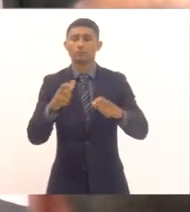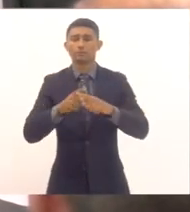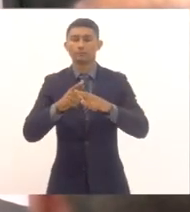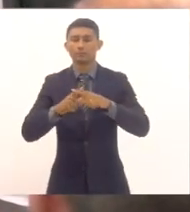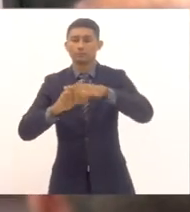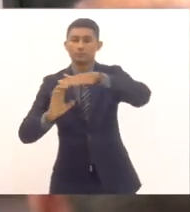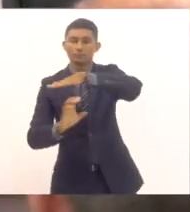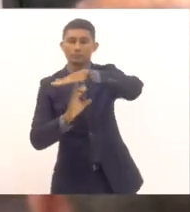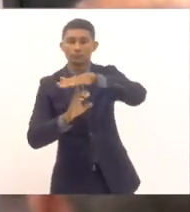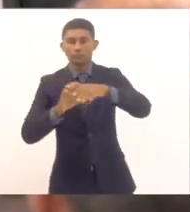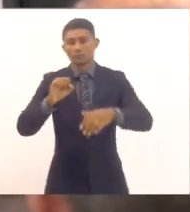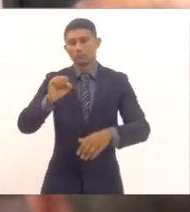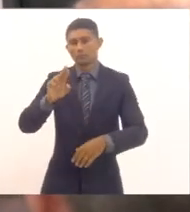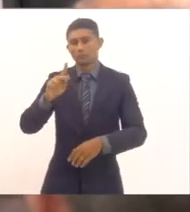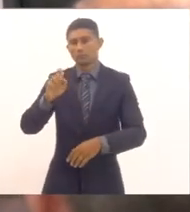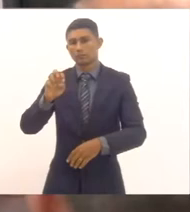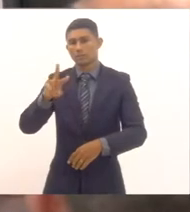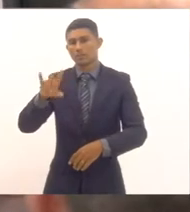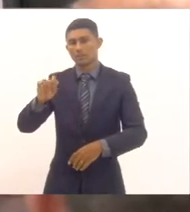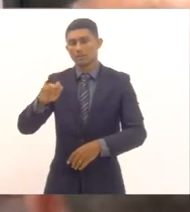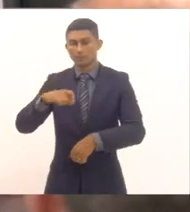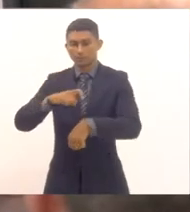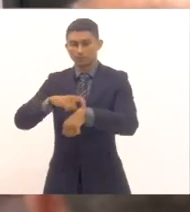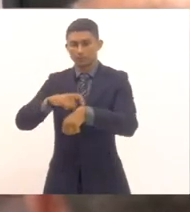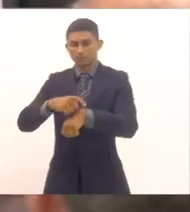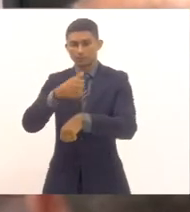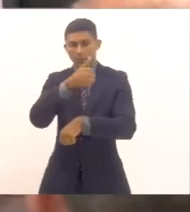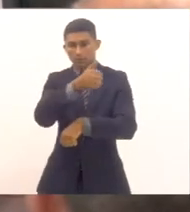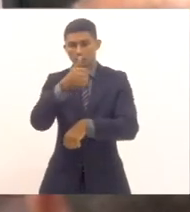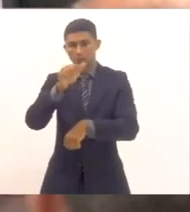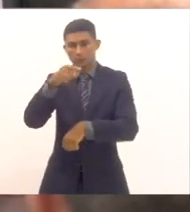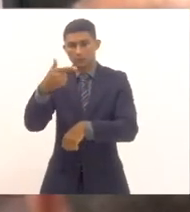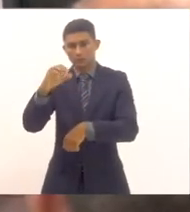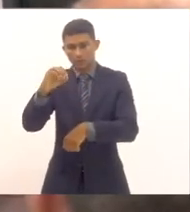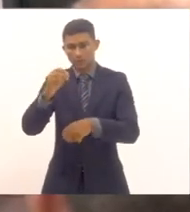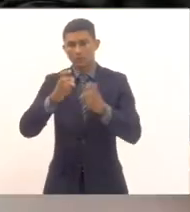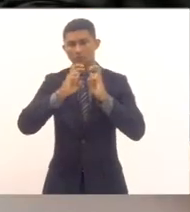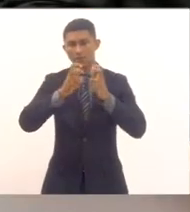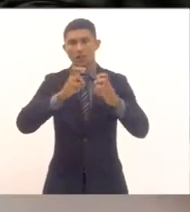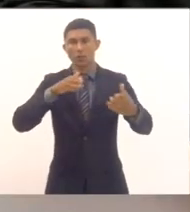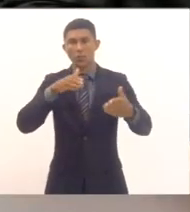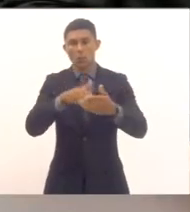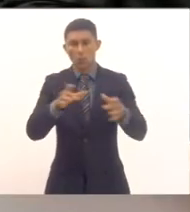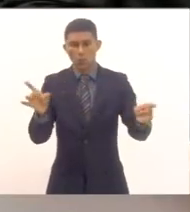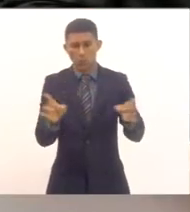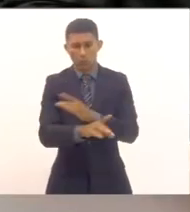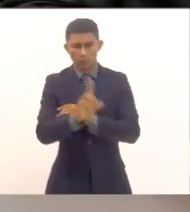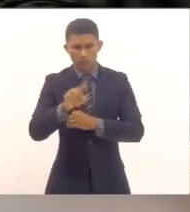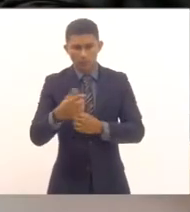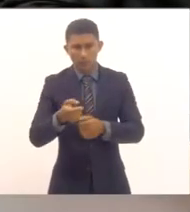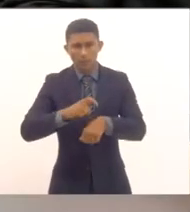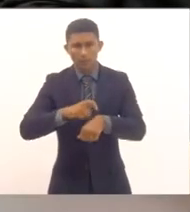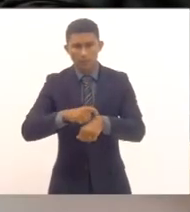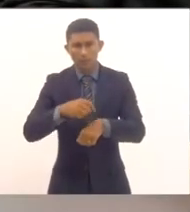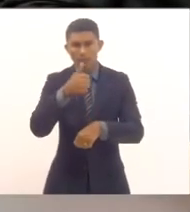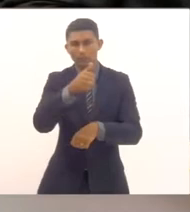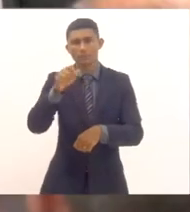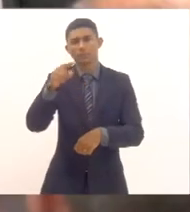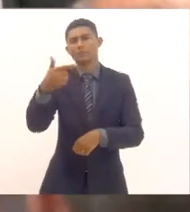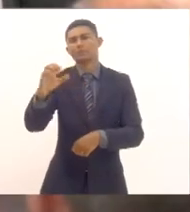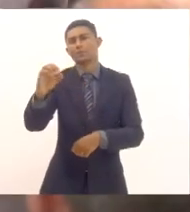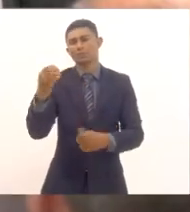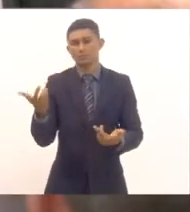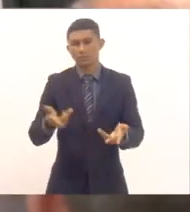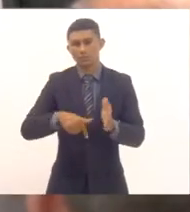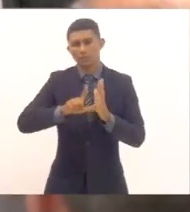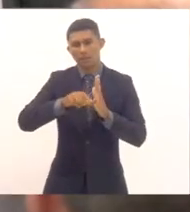para quando tá 1120 é o último trem né de 11 e 27 por trem 11:11 11:20 é o último trem